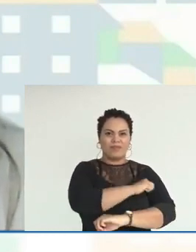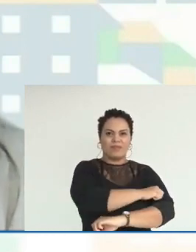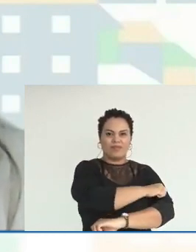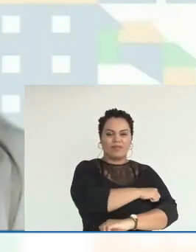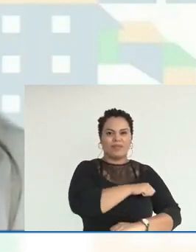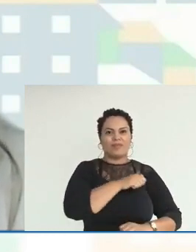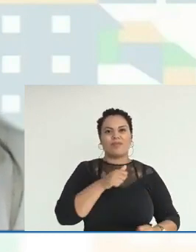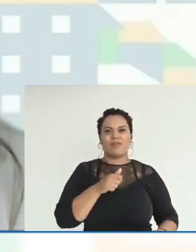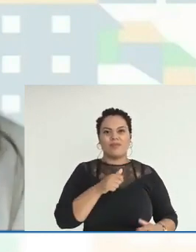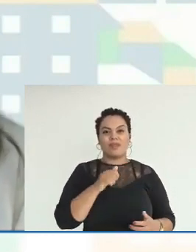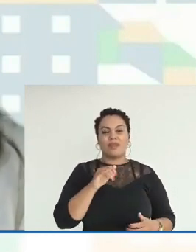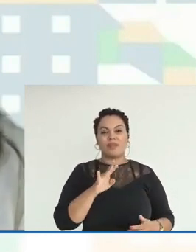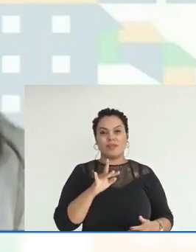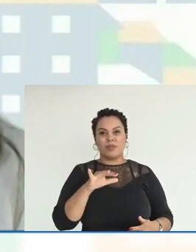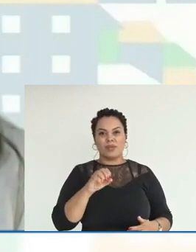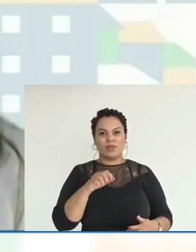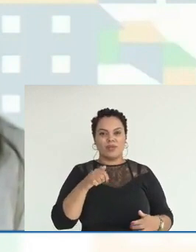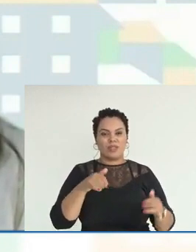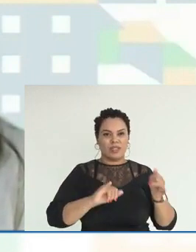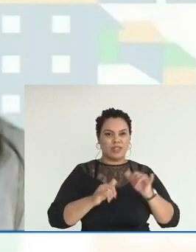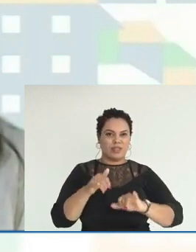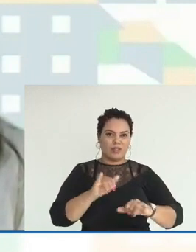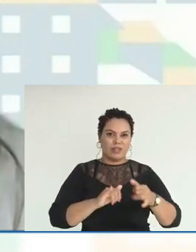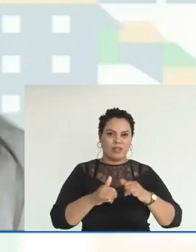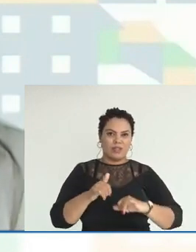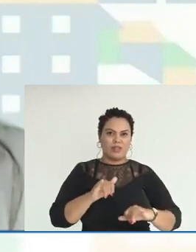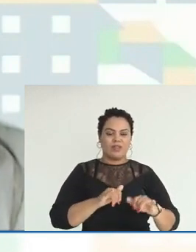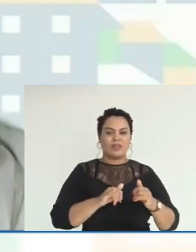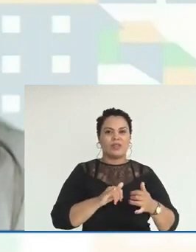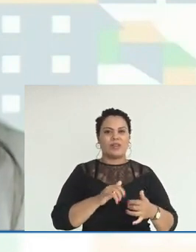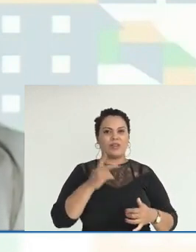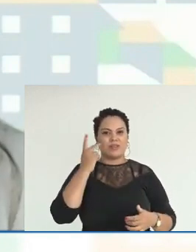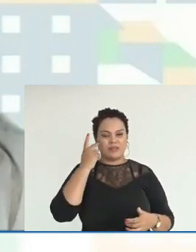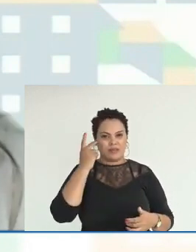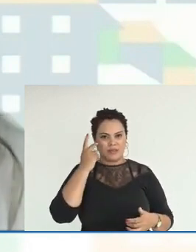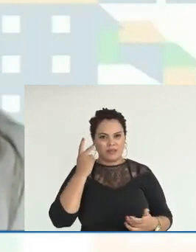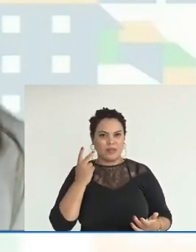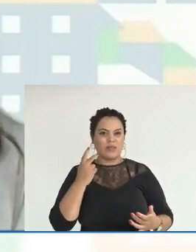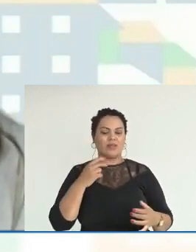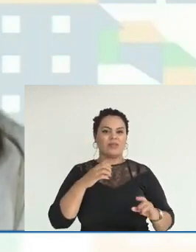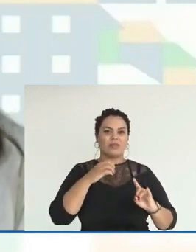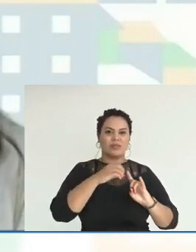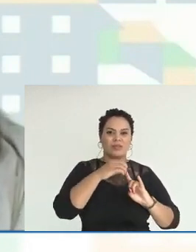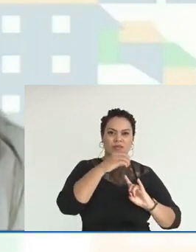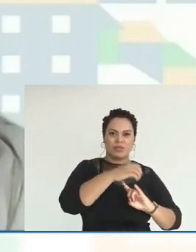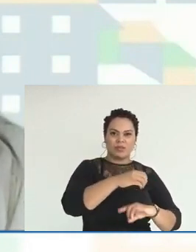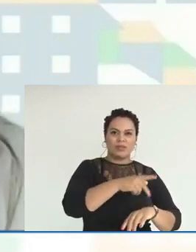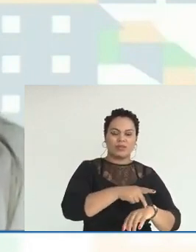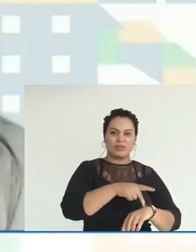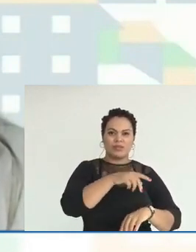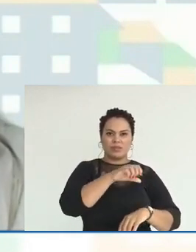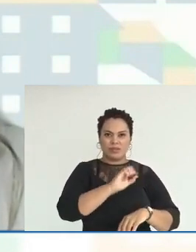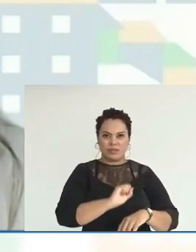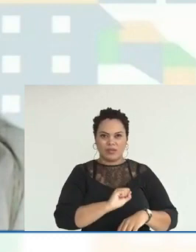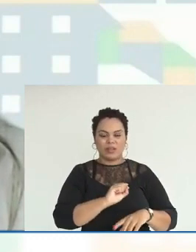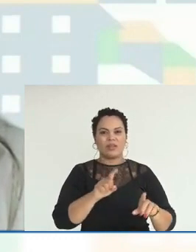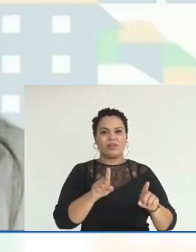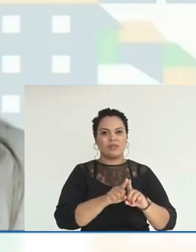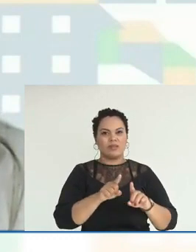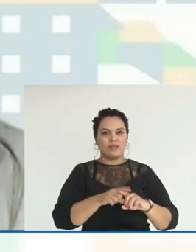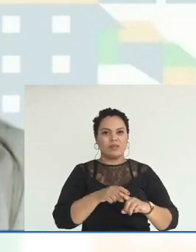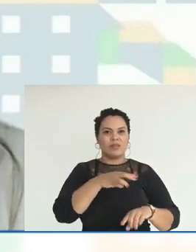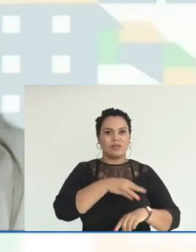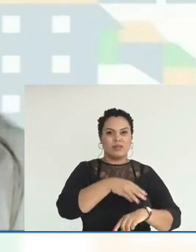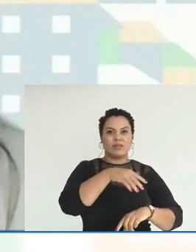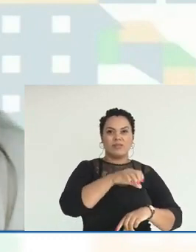Universidade Católica de Santos, especialista em Epidemiologia de Campo pela Fiocruz e mestre em Saúde Pública pela Faculdade de